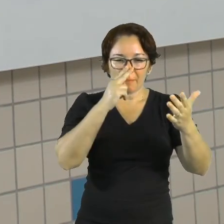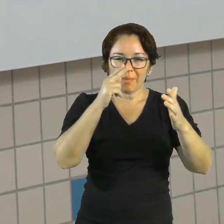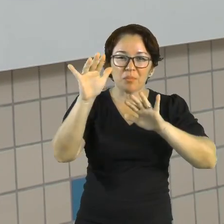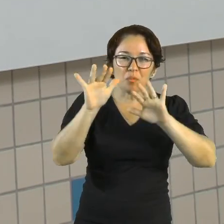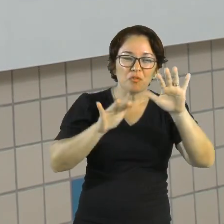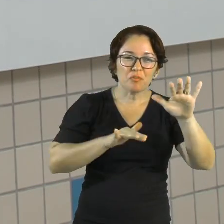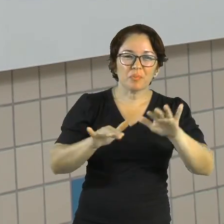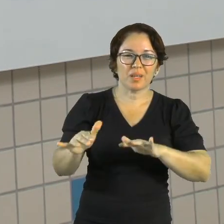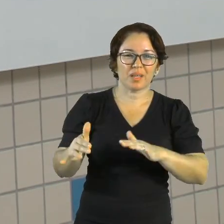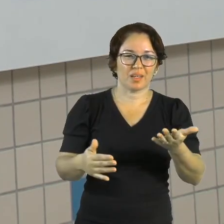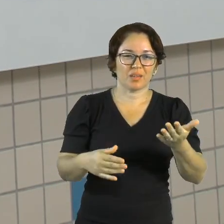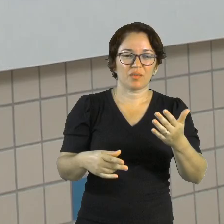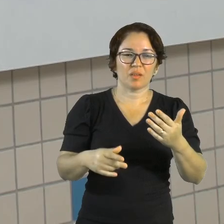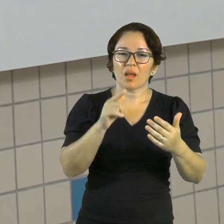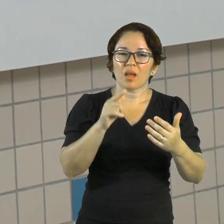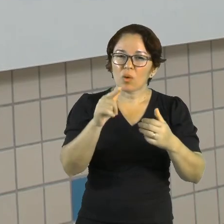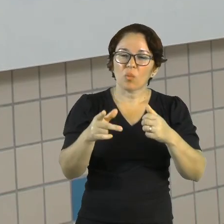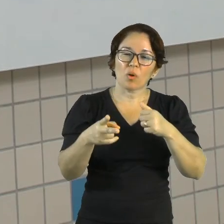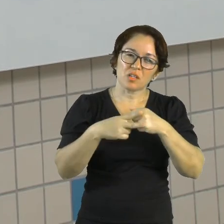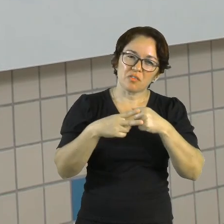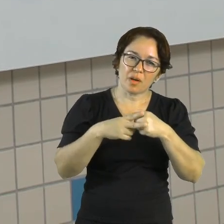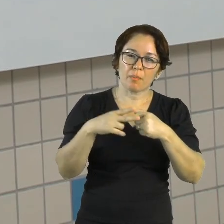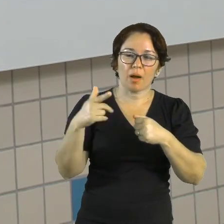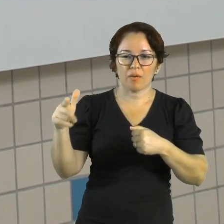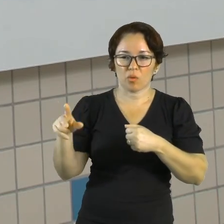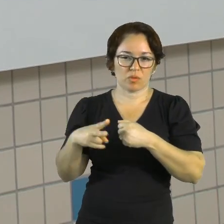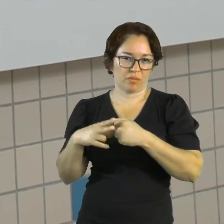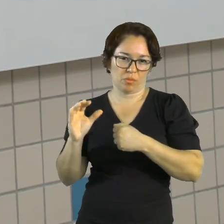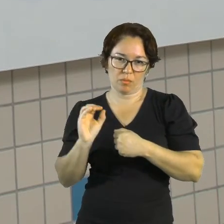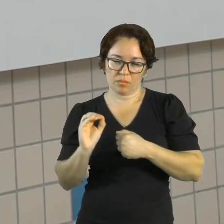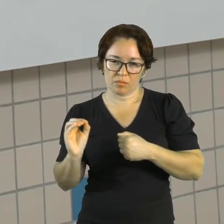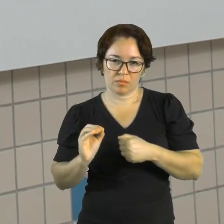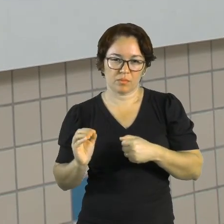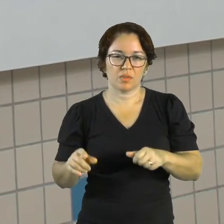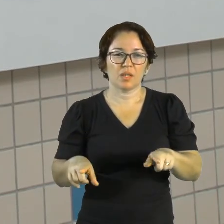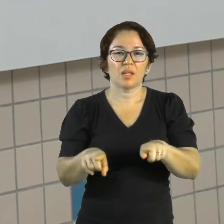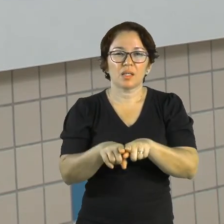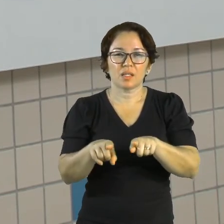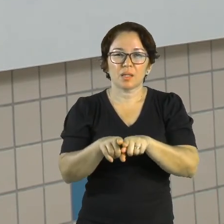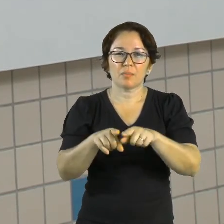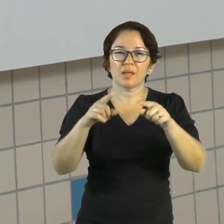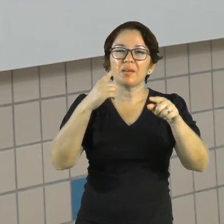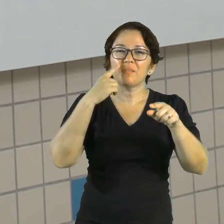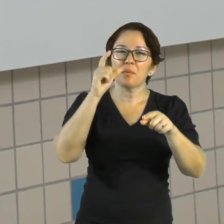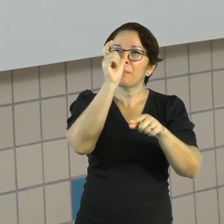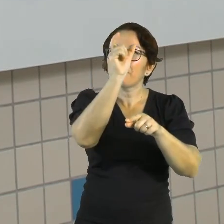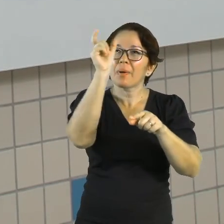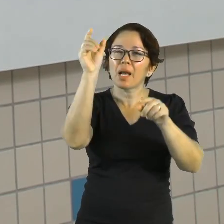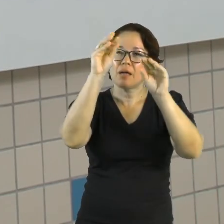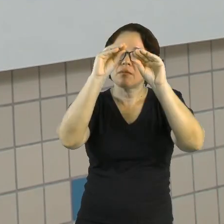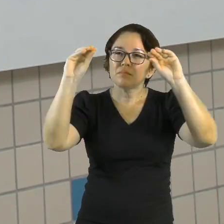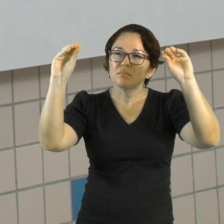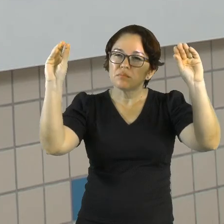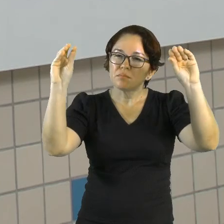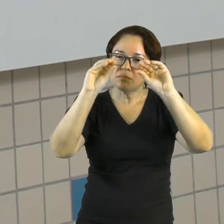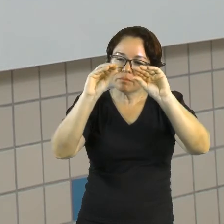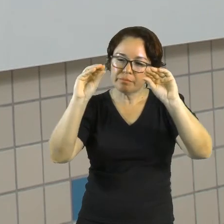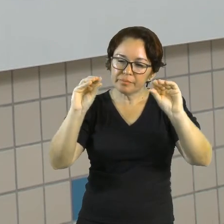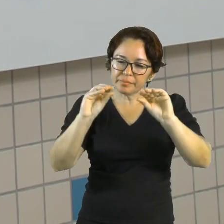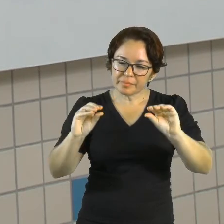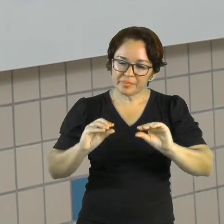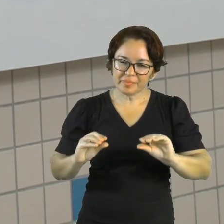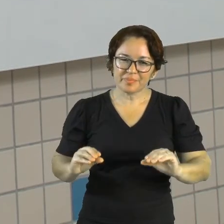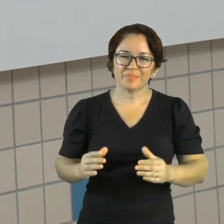verbal. O movimento é as letras da maneira que é colocada no poema. A linguagem verbal são